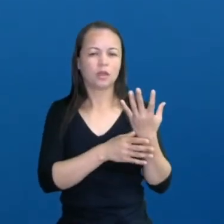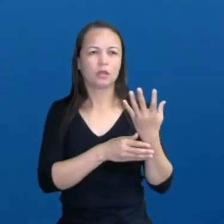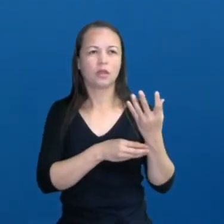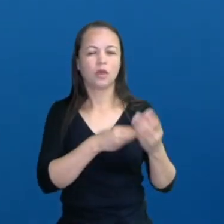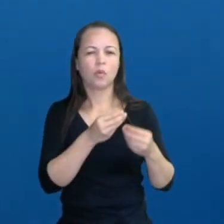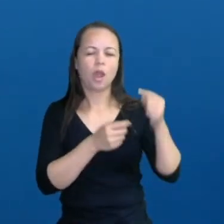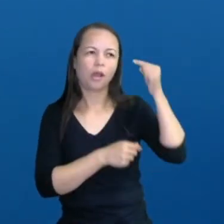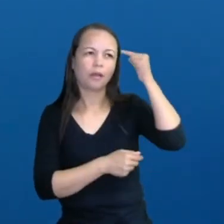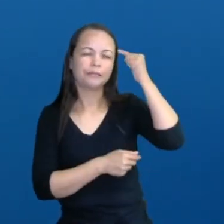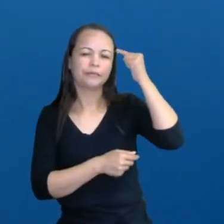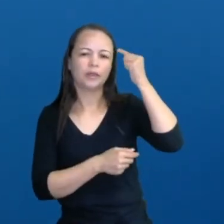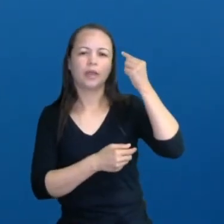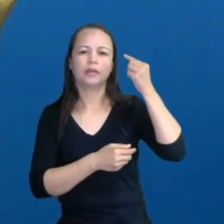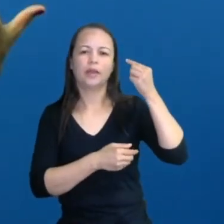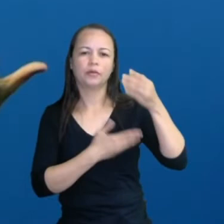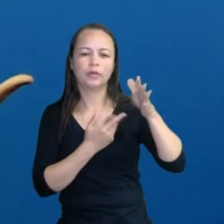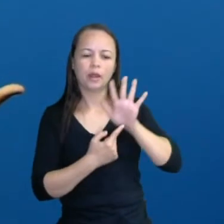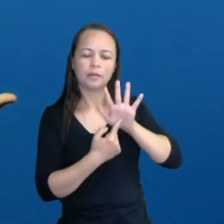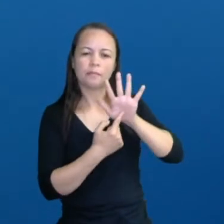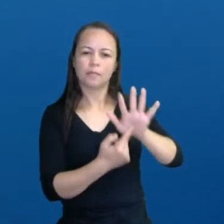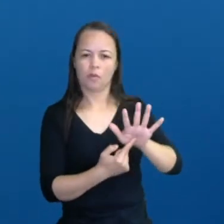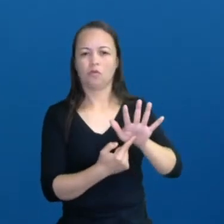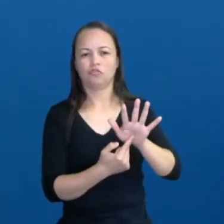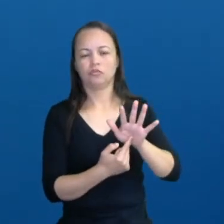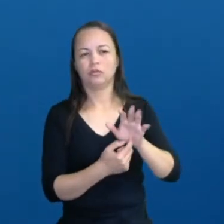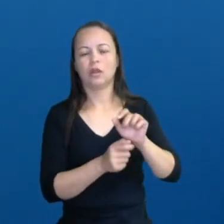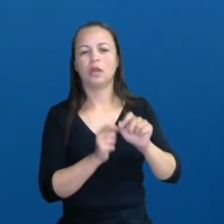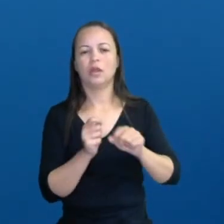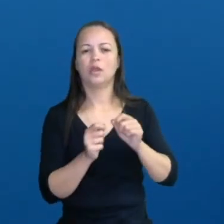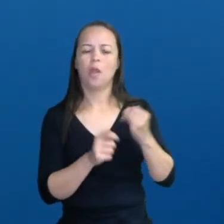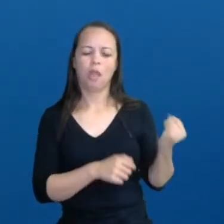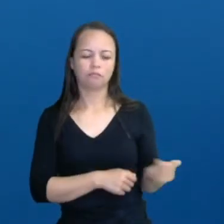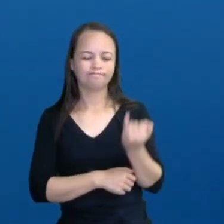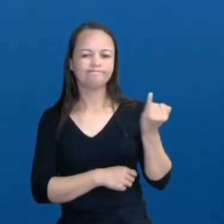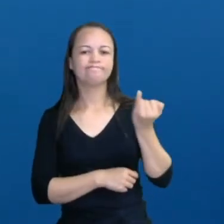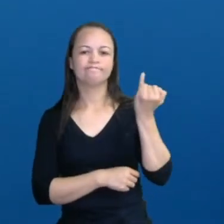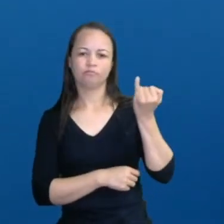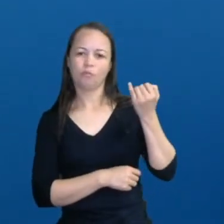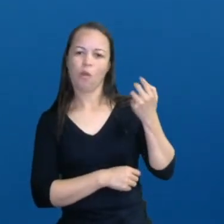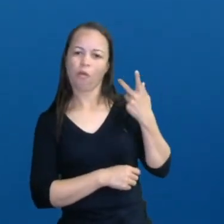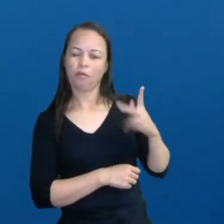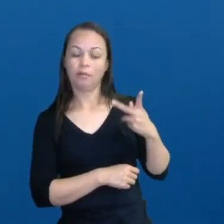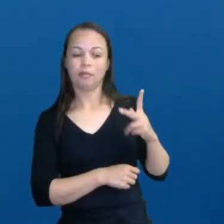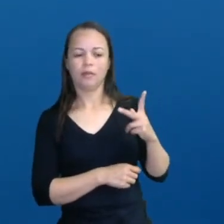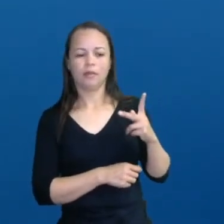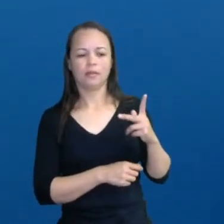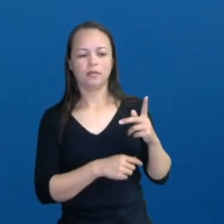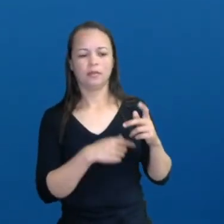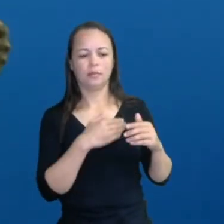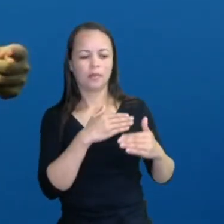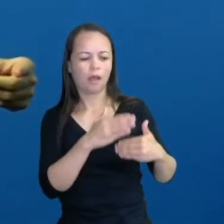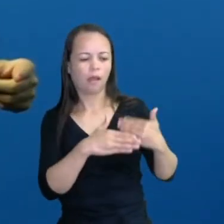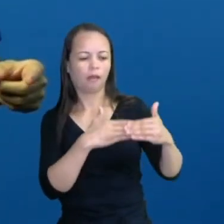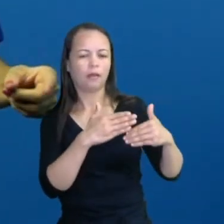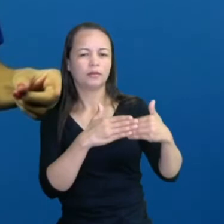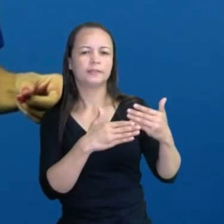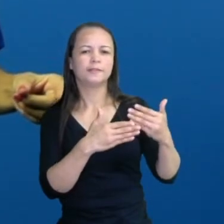ideia que ele traz ou que ele aponta é importante para esse